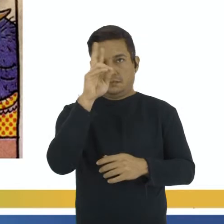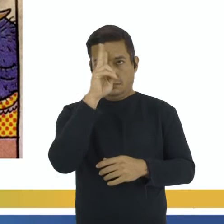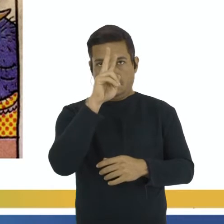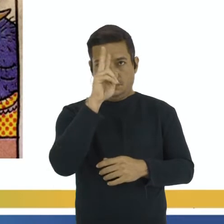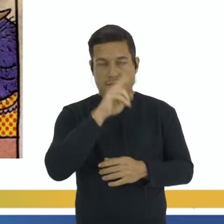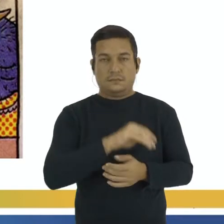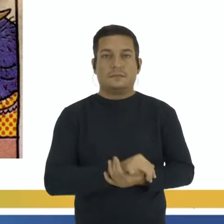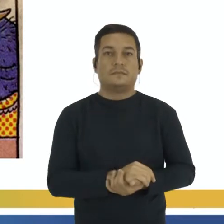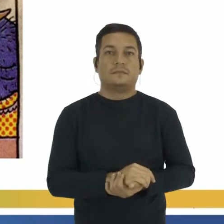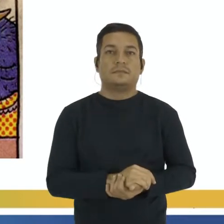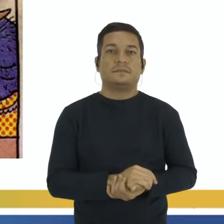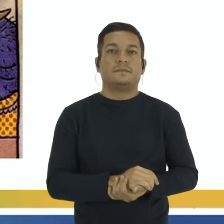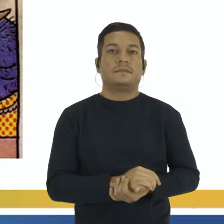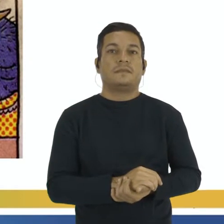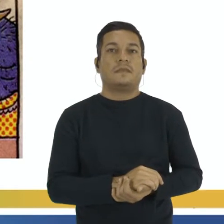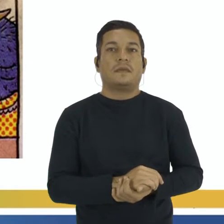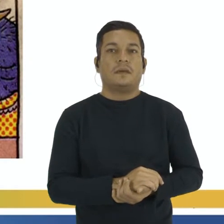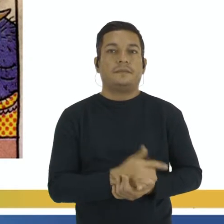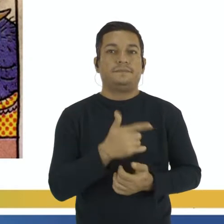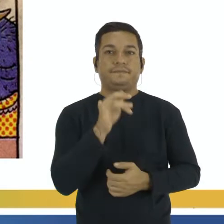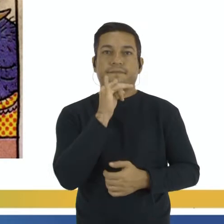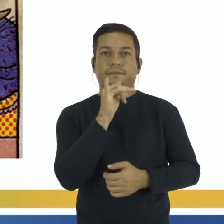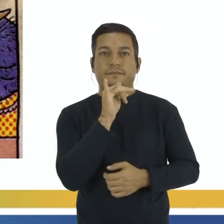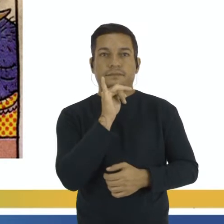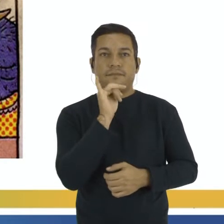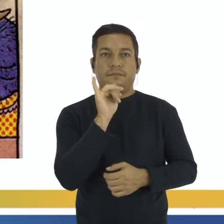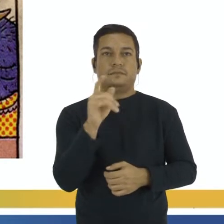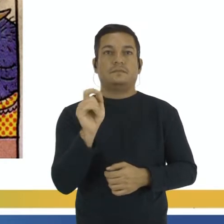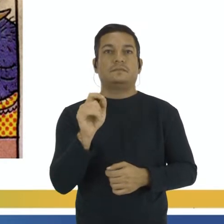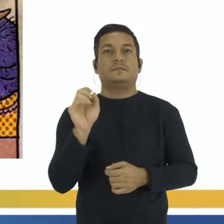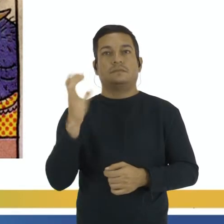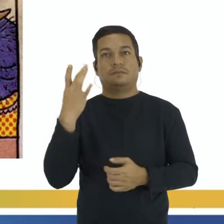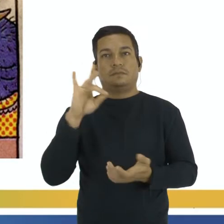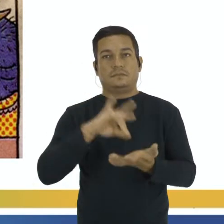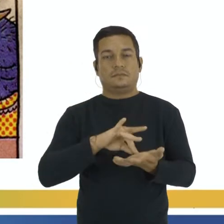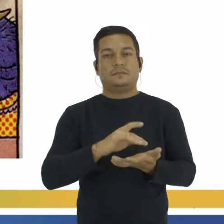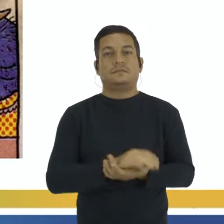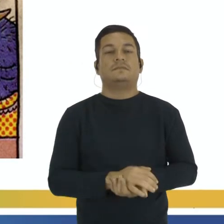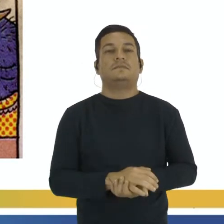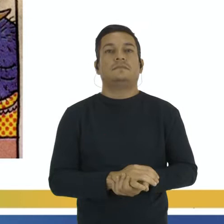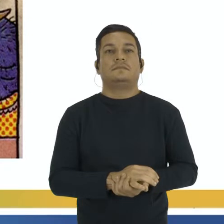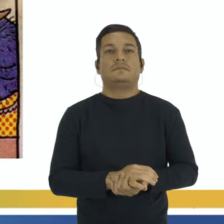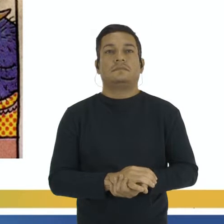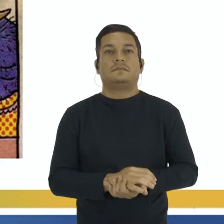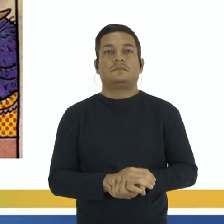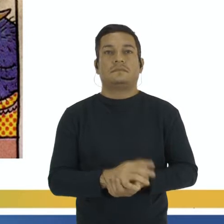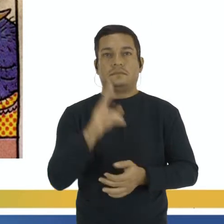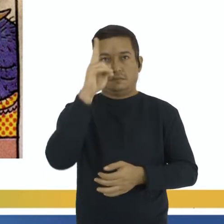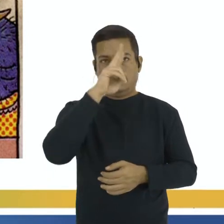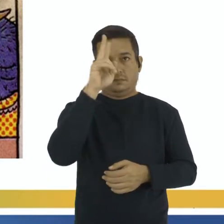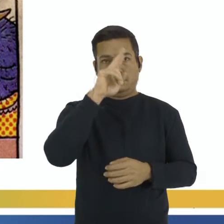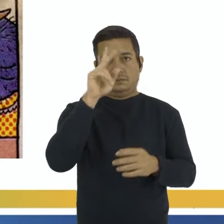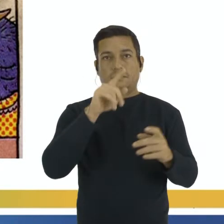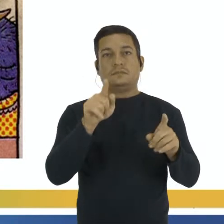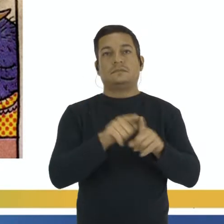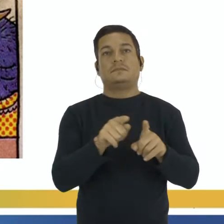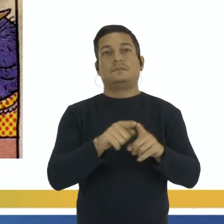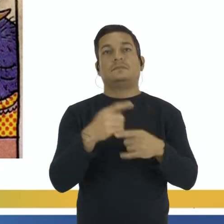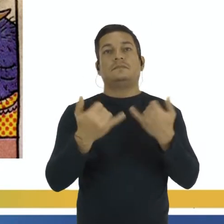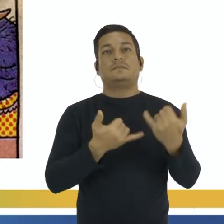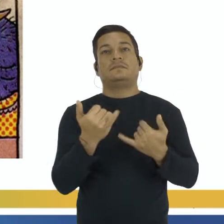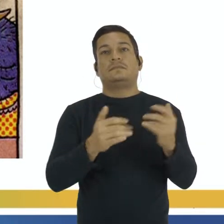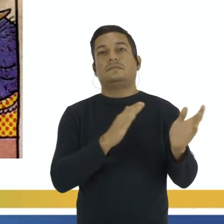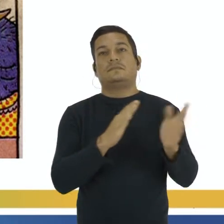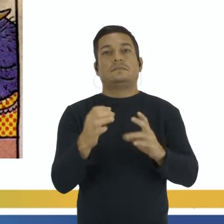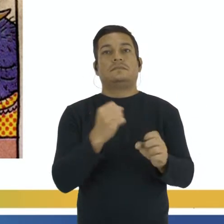exemplo. Acompanhem comigo. A relação da HQ com a realidade. A história em quadrinho acima brinca com o